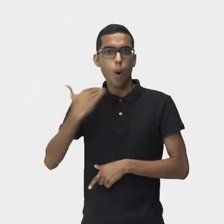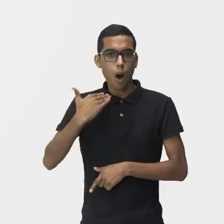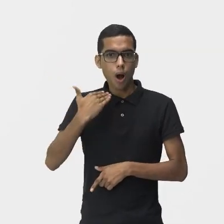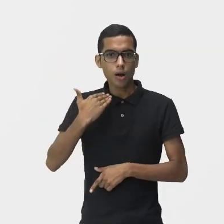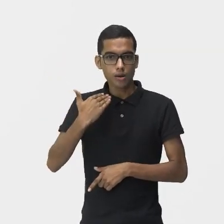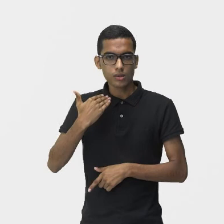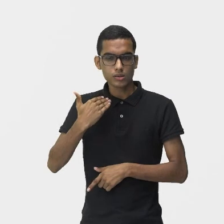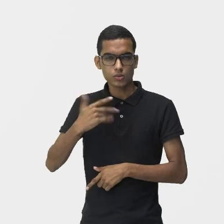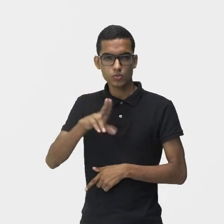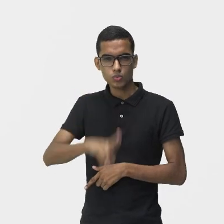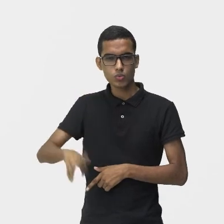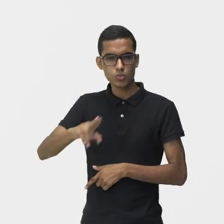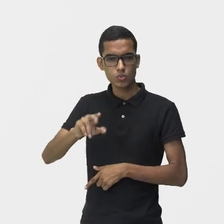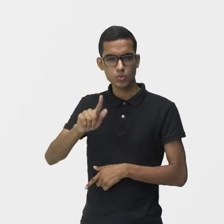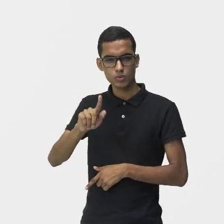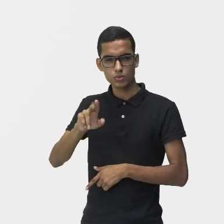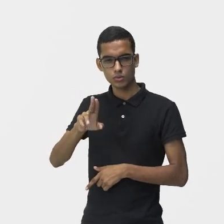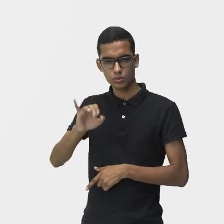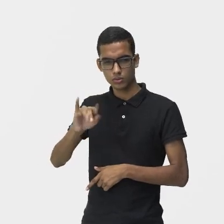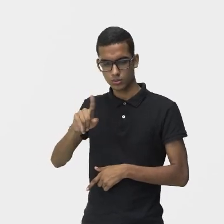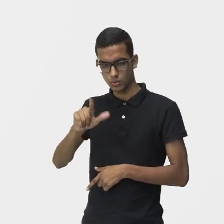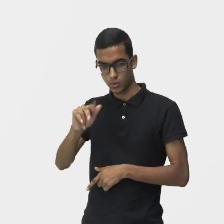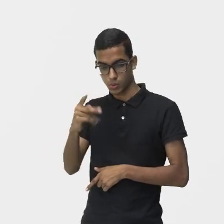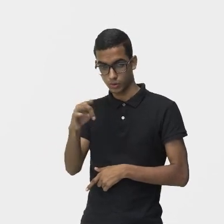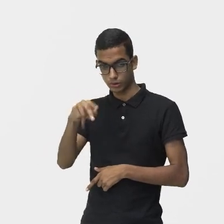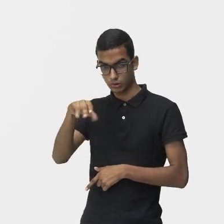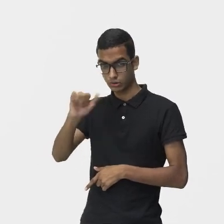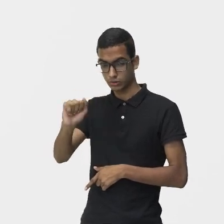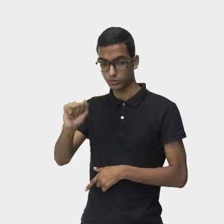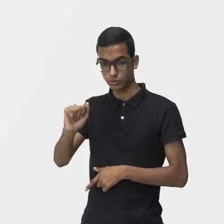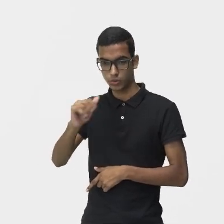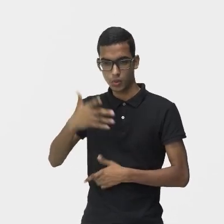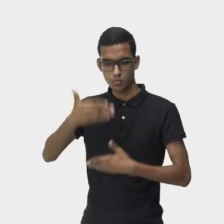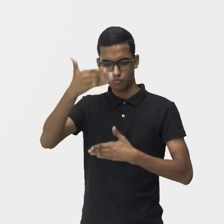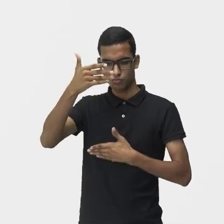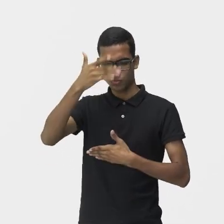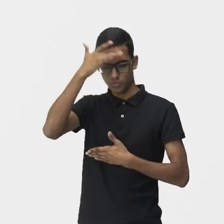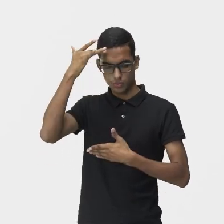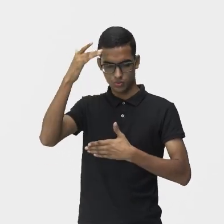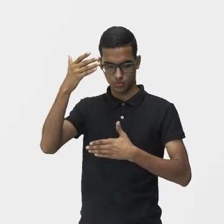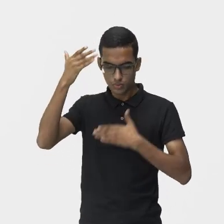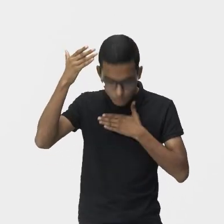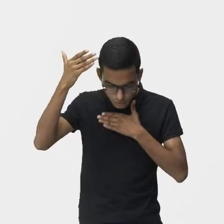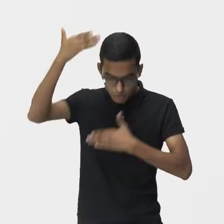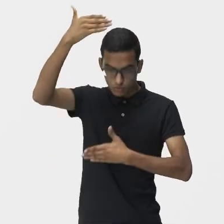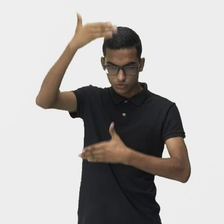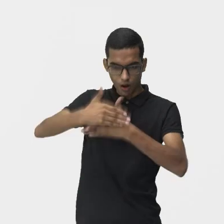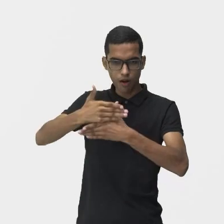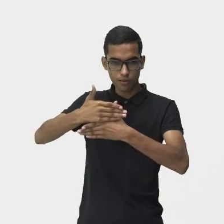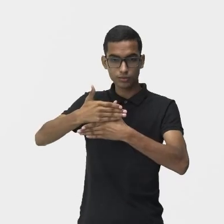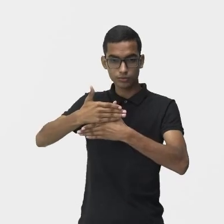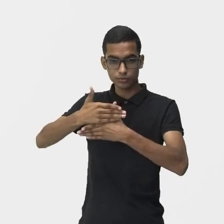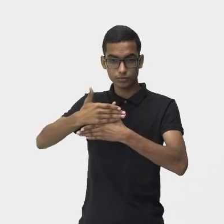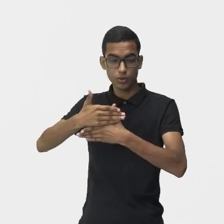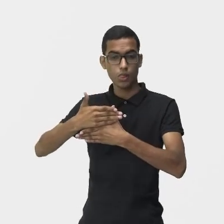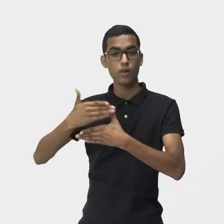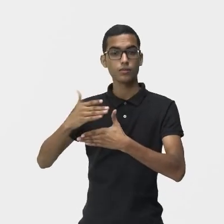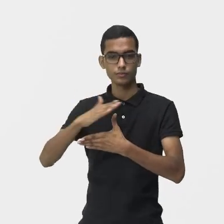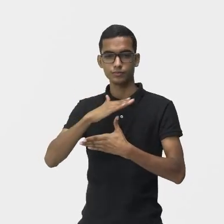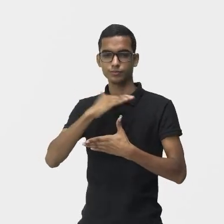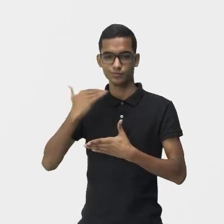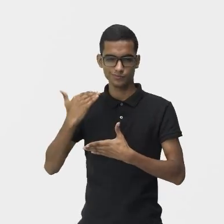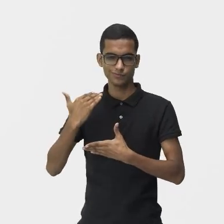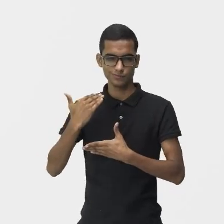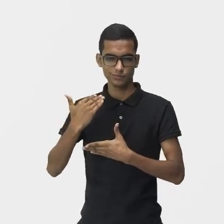O uso da guilhotina contra nobres e todos aqueles que se opuseram às diretrizes da Convenção